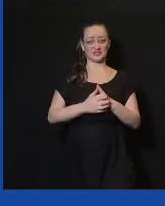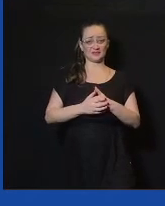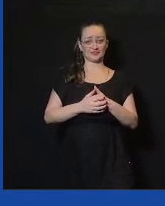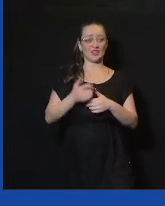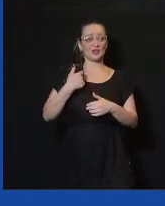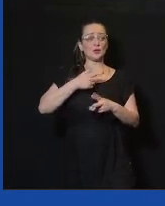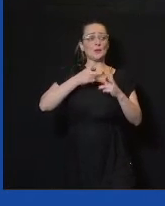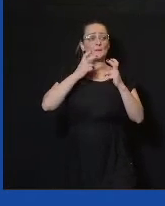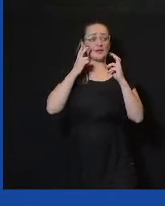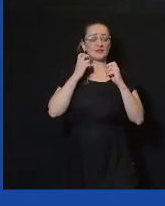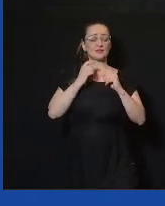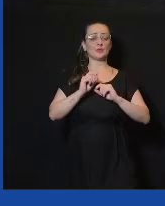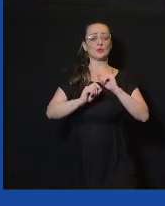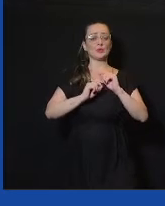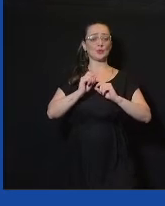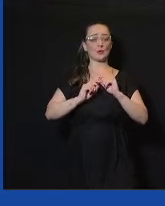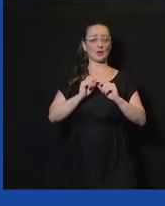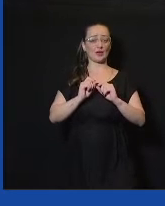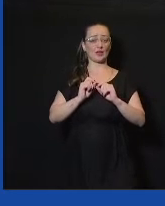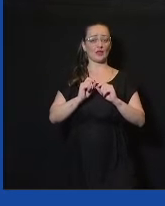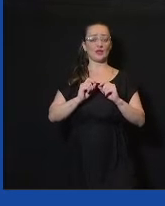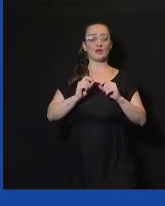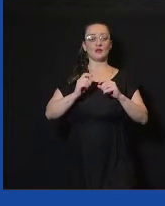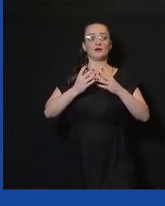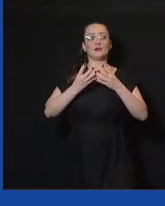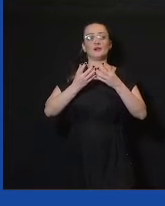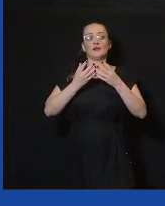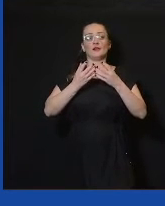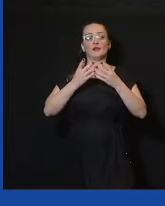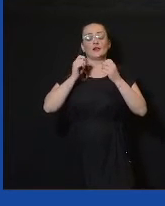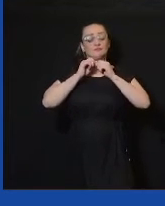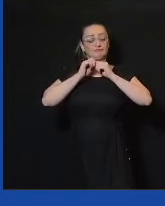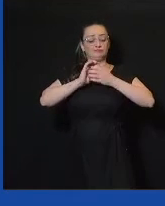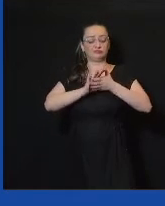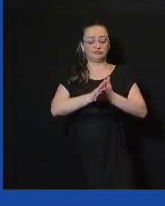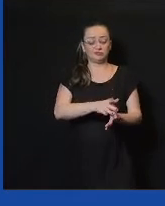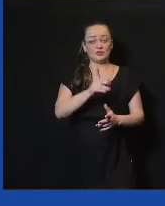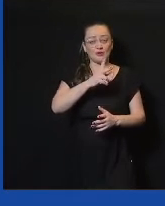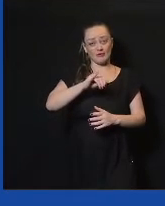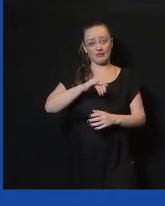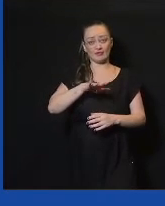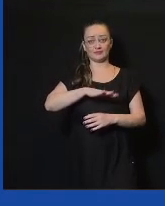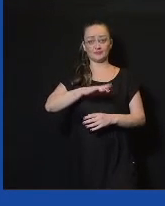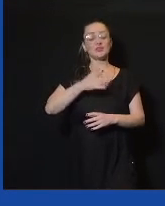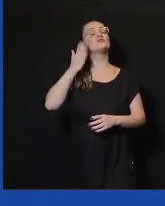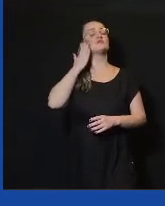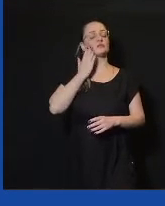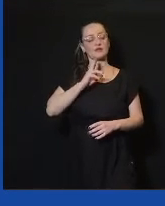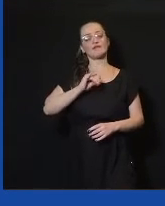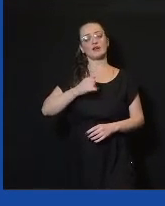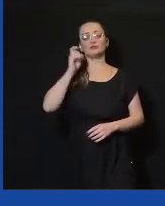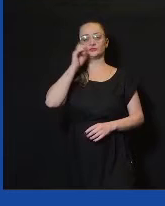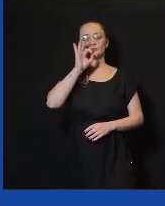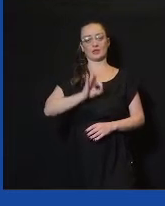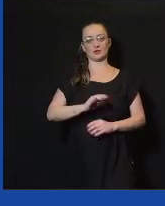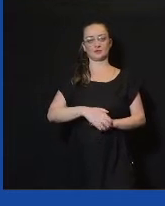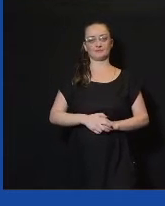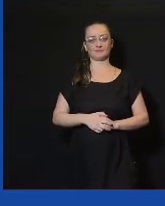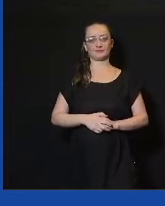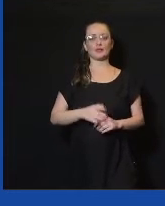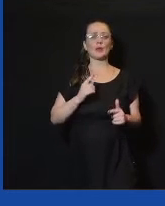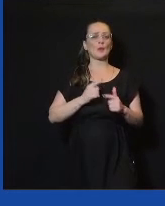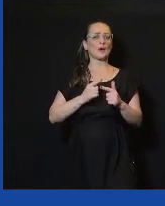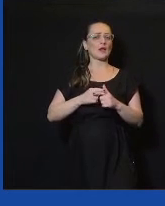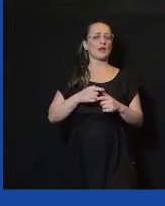dimensão do quão devastador seria, mas a gente sabia do quão difícil seria. Por que que eu falo mais uma pandemia